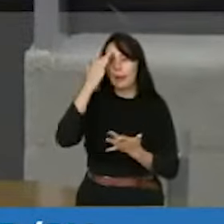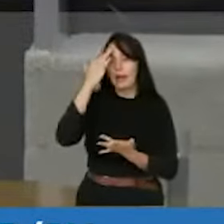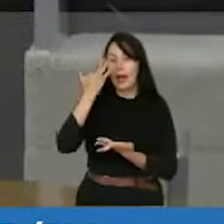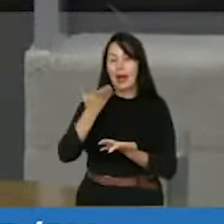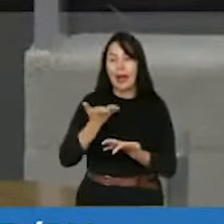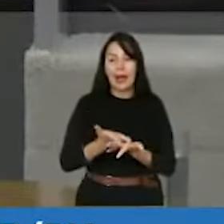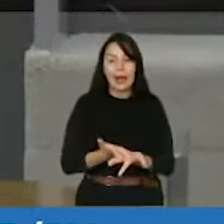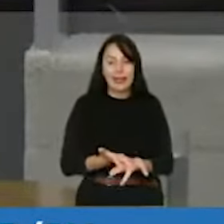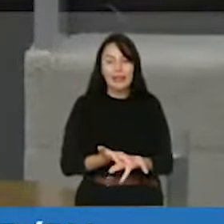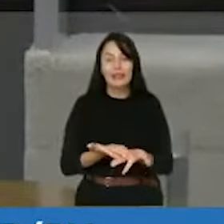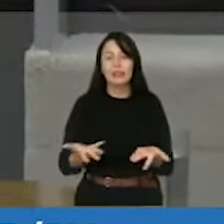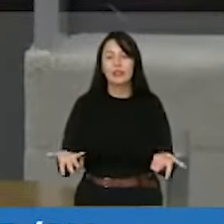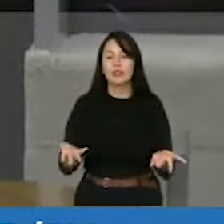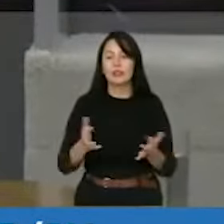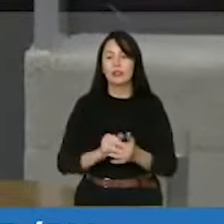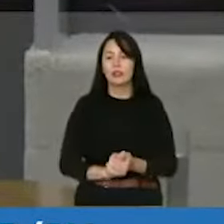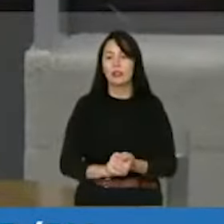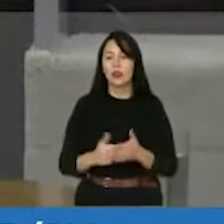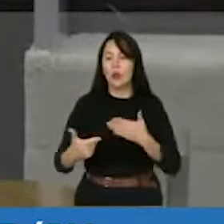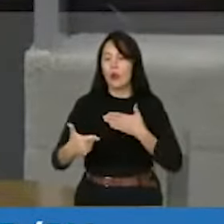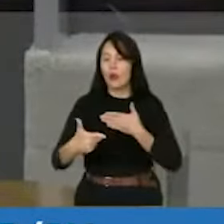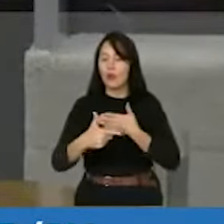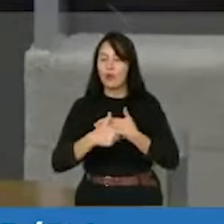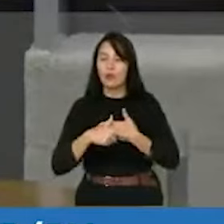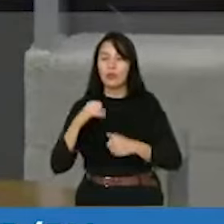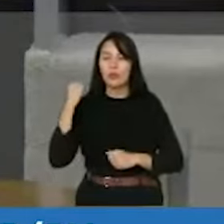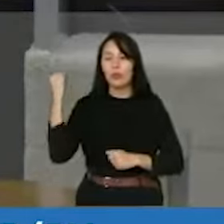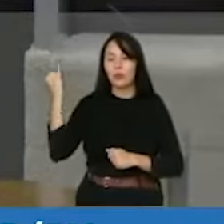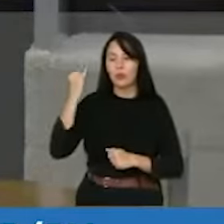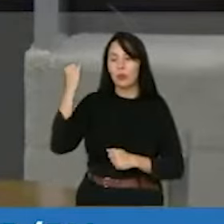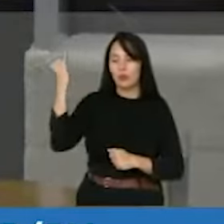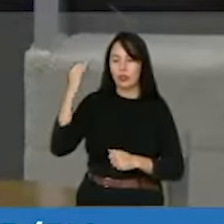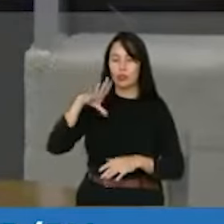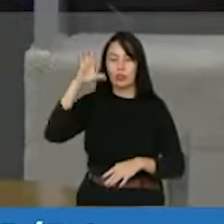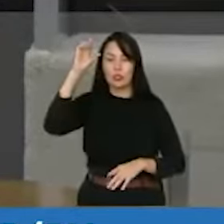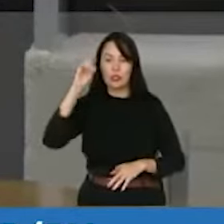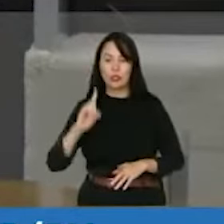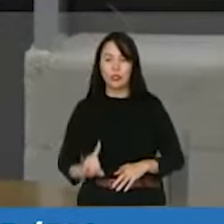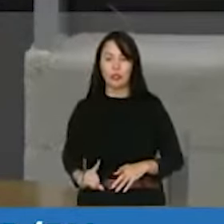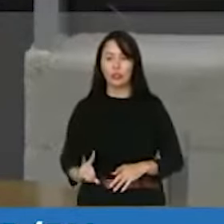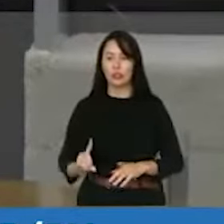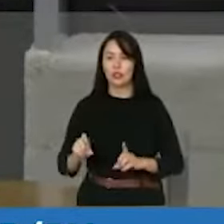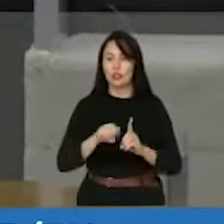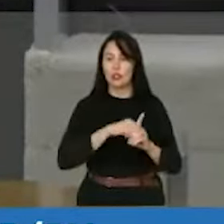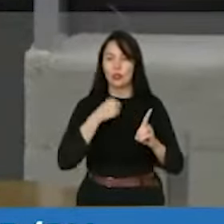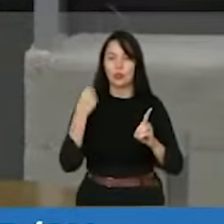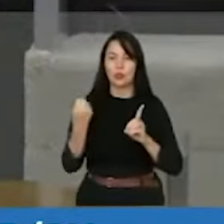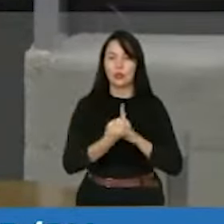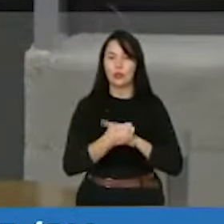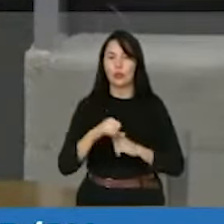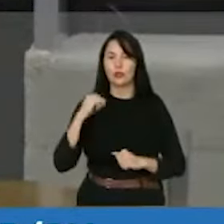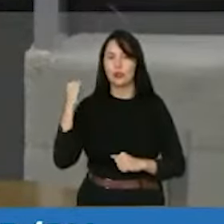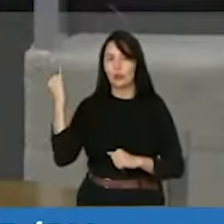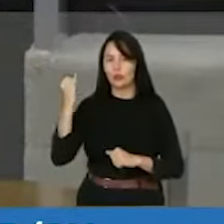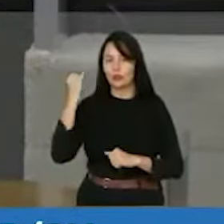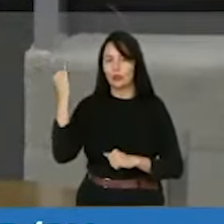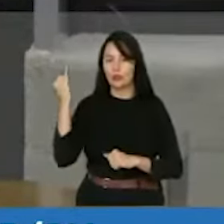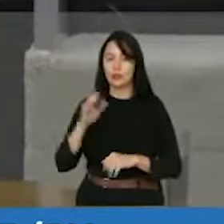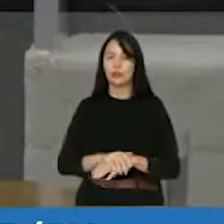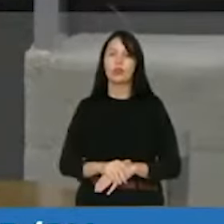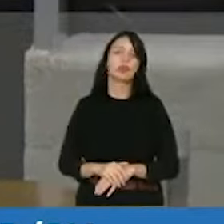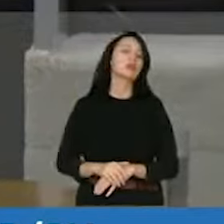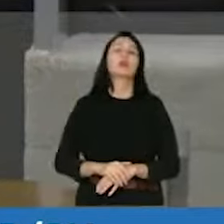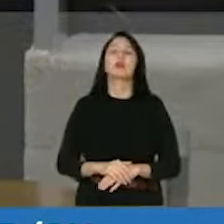papel fundamental para garantir esse direito social tão importante, que é o acesso à moradia